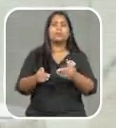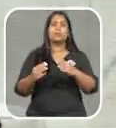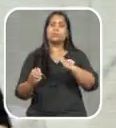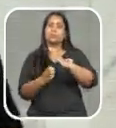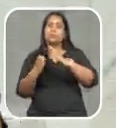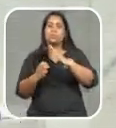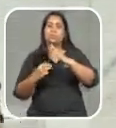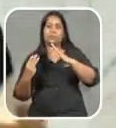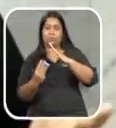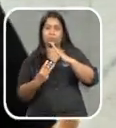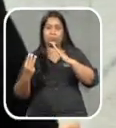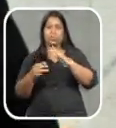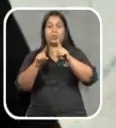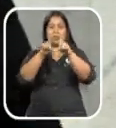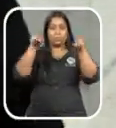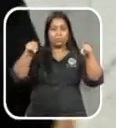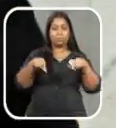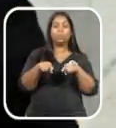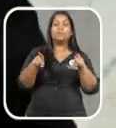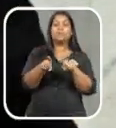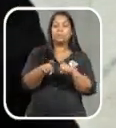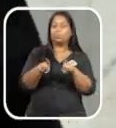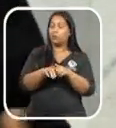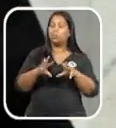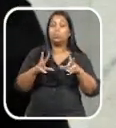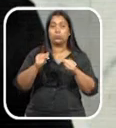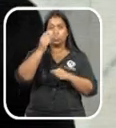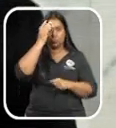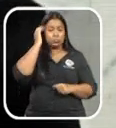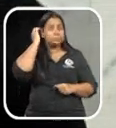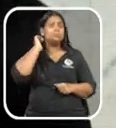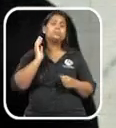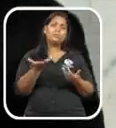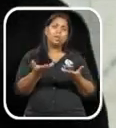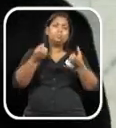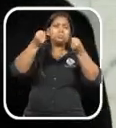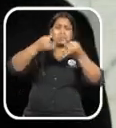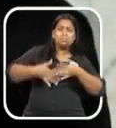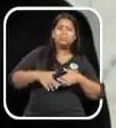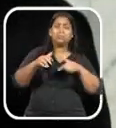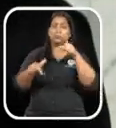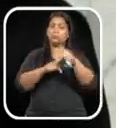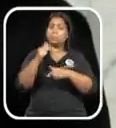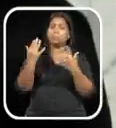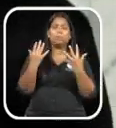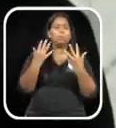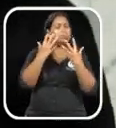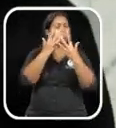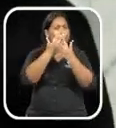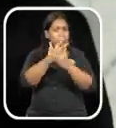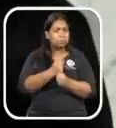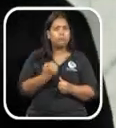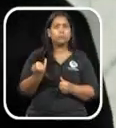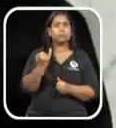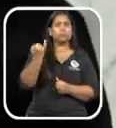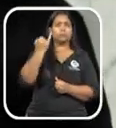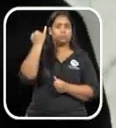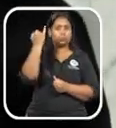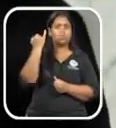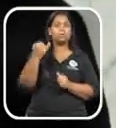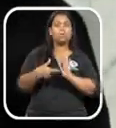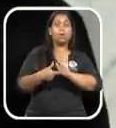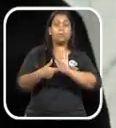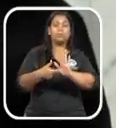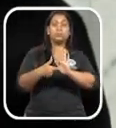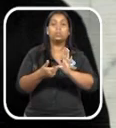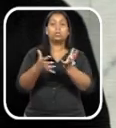belíssimo case para ser apresentado até em congressos de legislativo, assim, porque você tem um papel marcante do legislativo